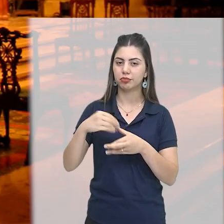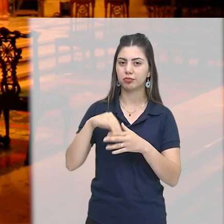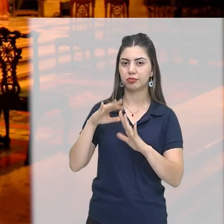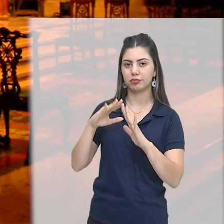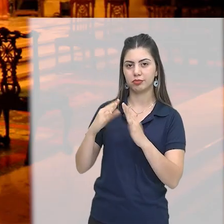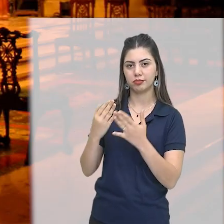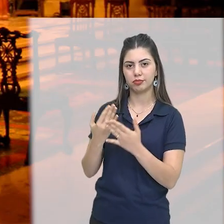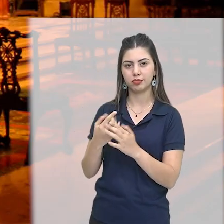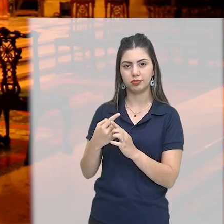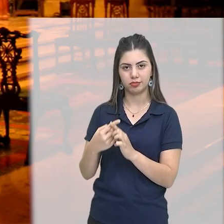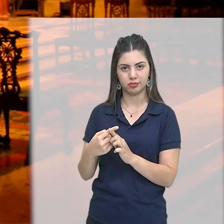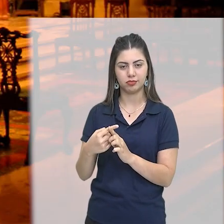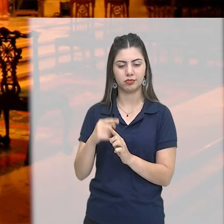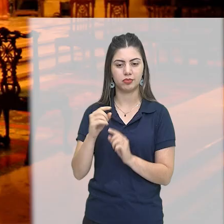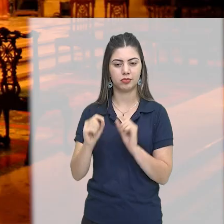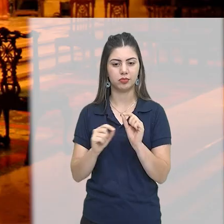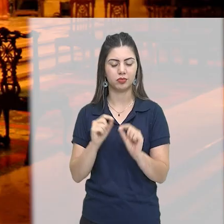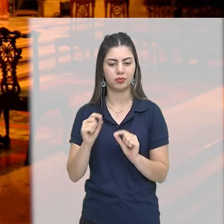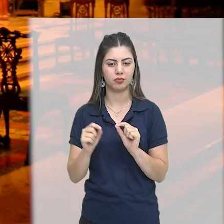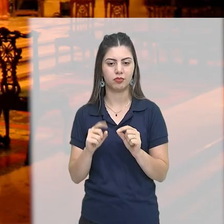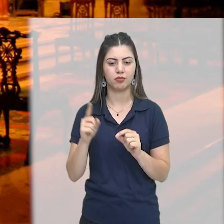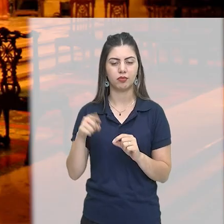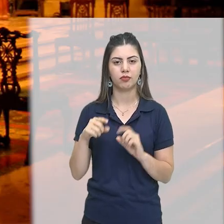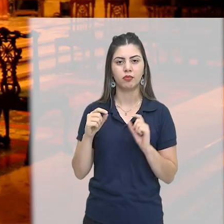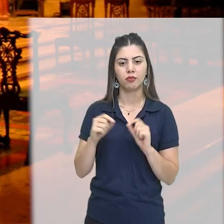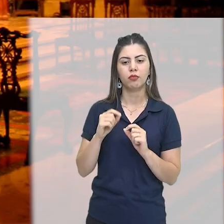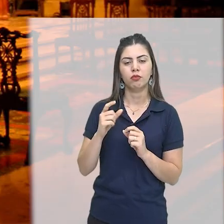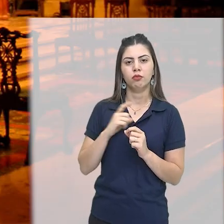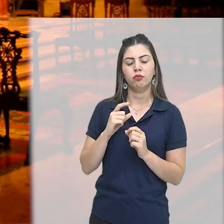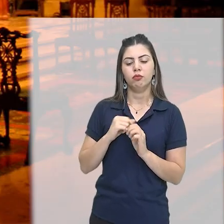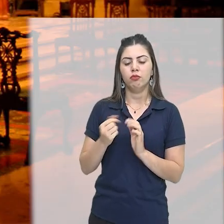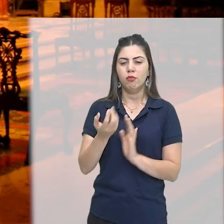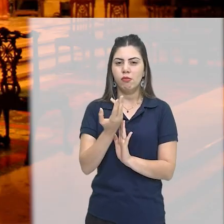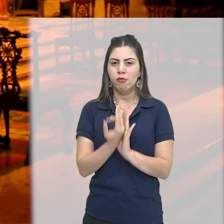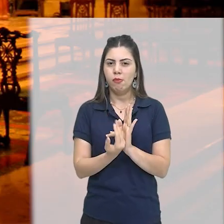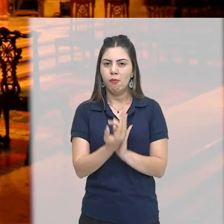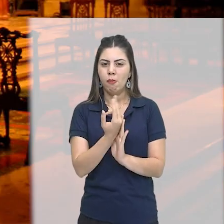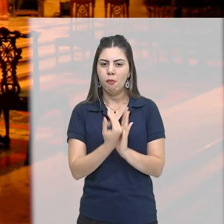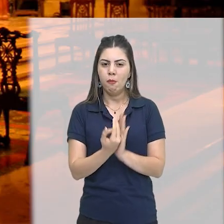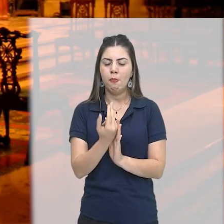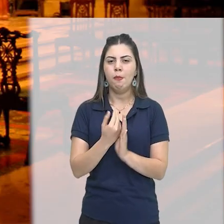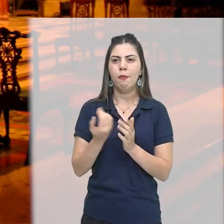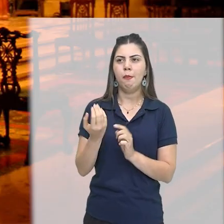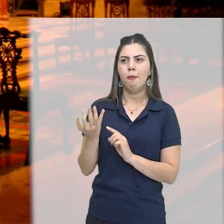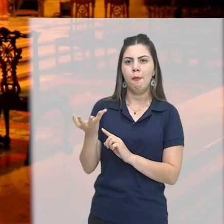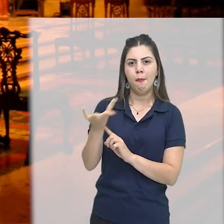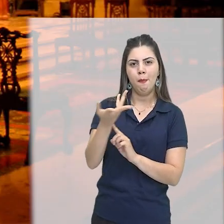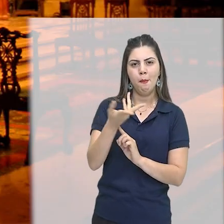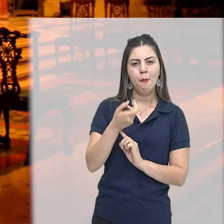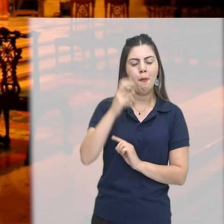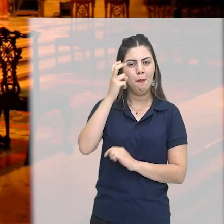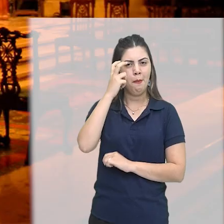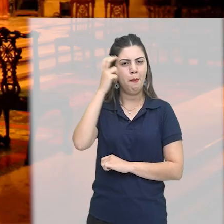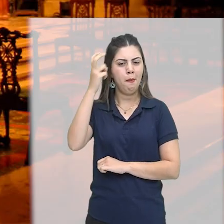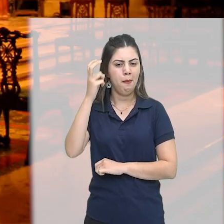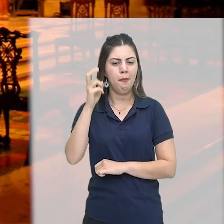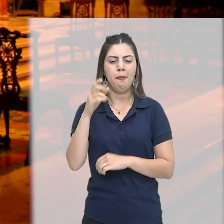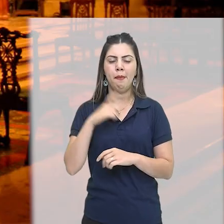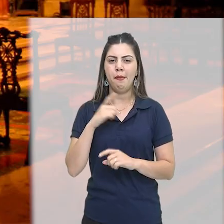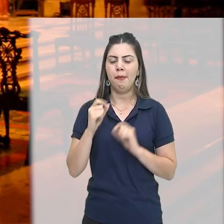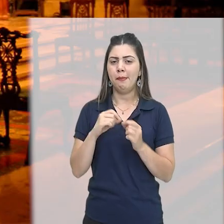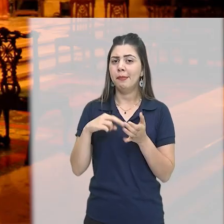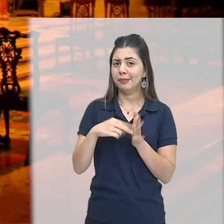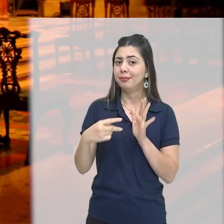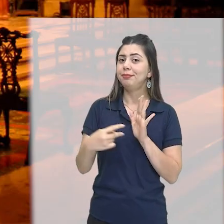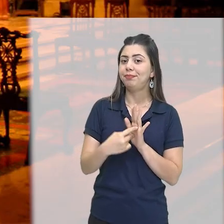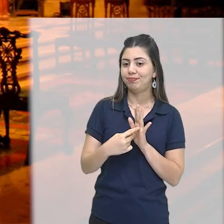ser uma grande riqueza do ponto de vista artístico e do ponto de vista cultural, ele tem muito a falar,